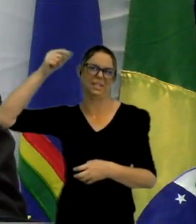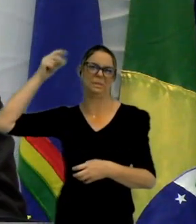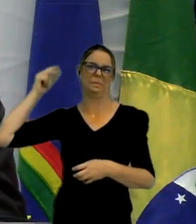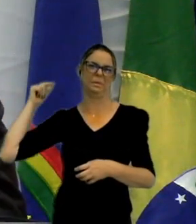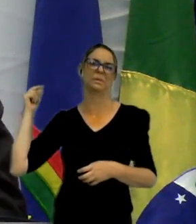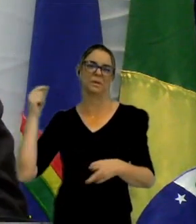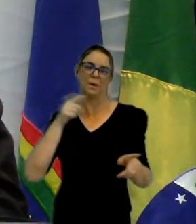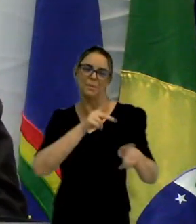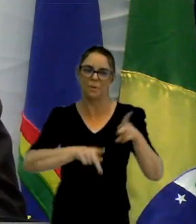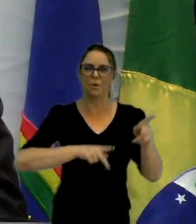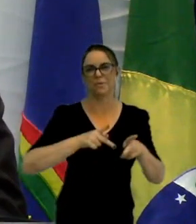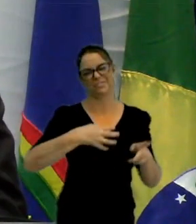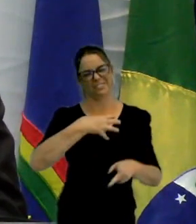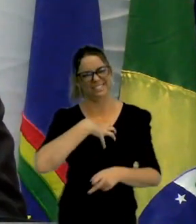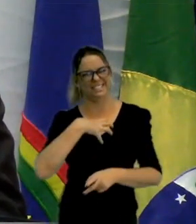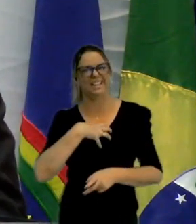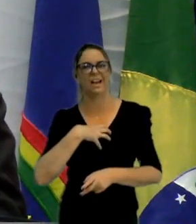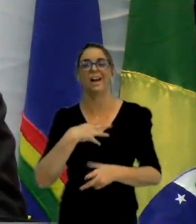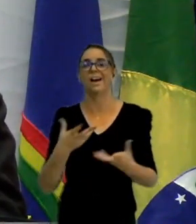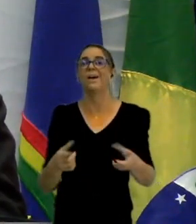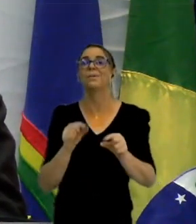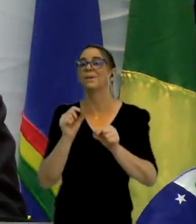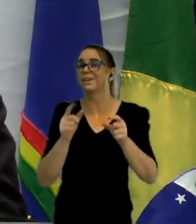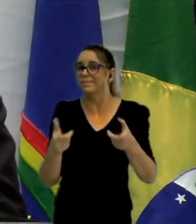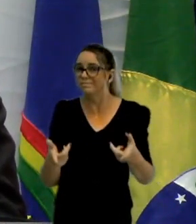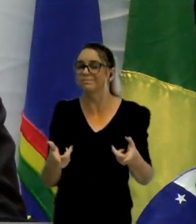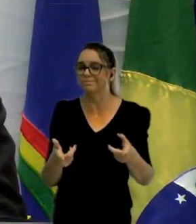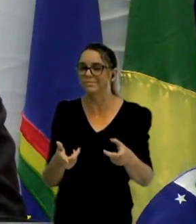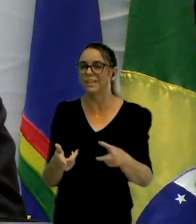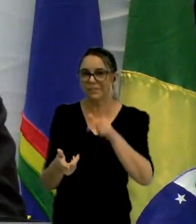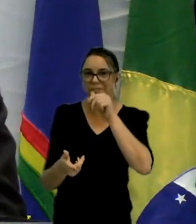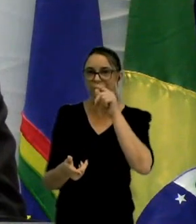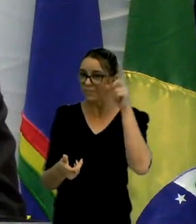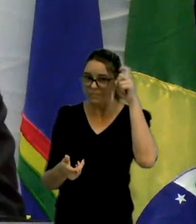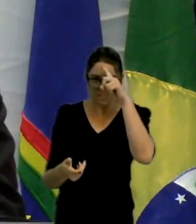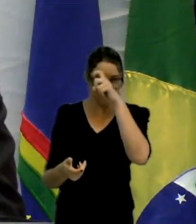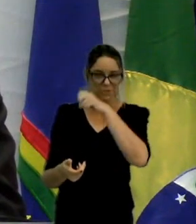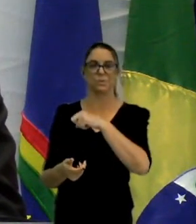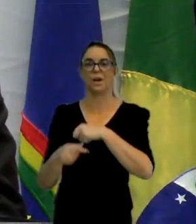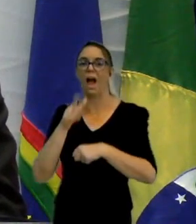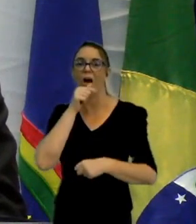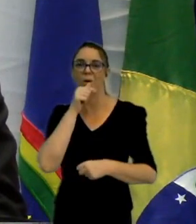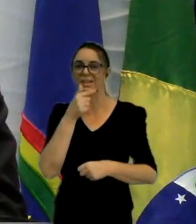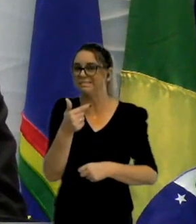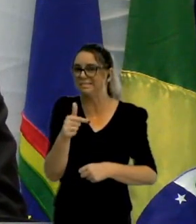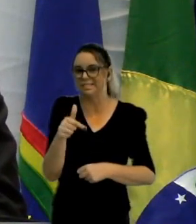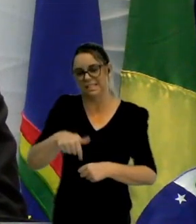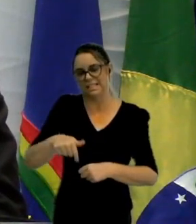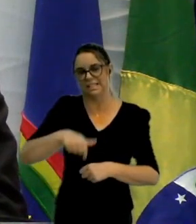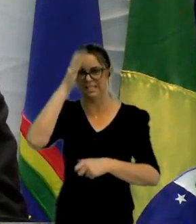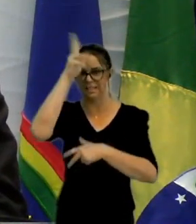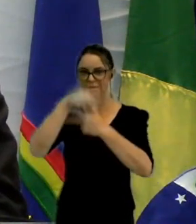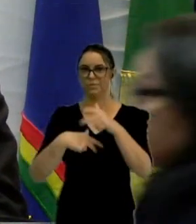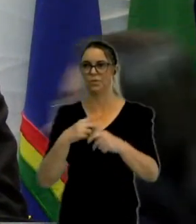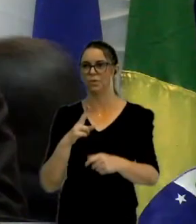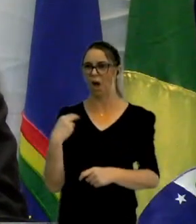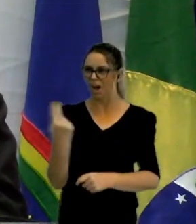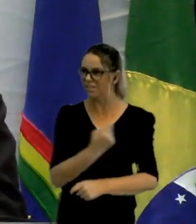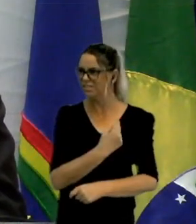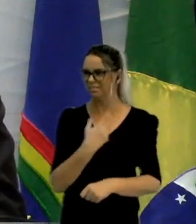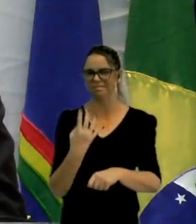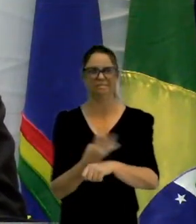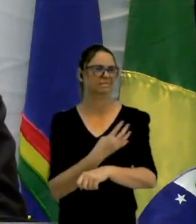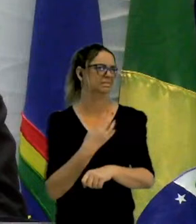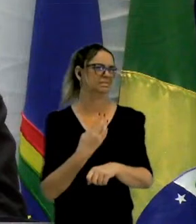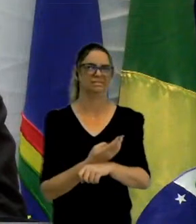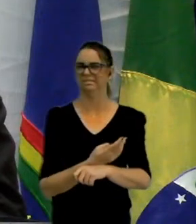que é o desabastecimento de água pela Compesa em nosso município. A gente não aguenta mais tanto descaso,